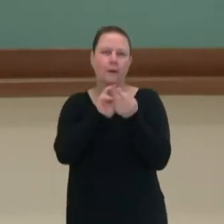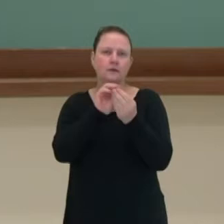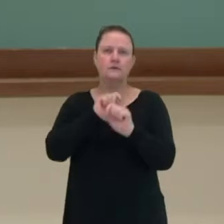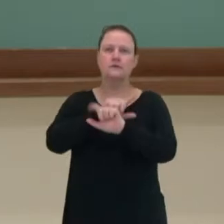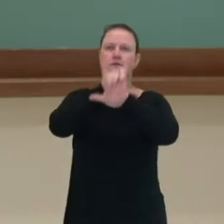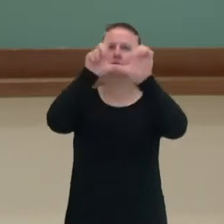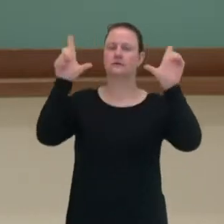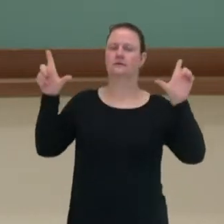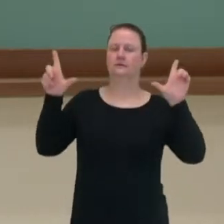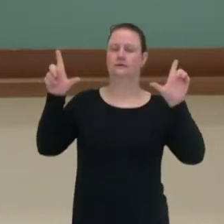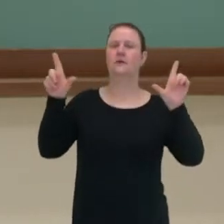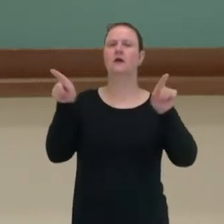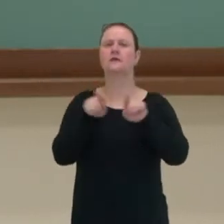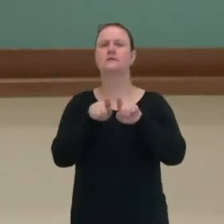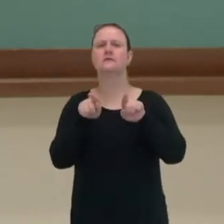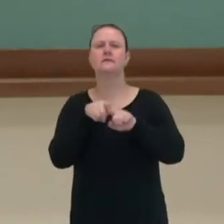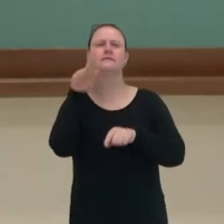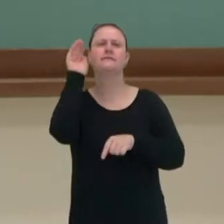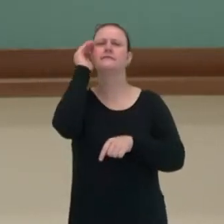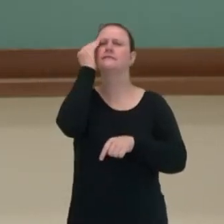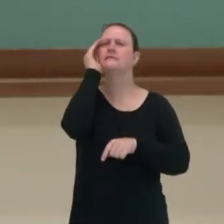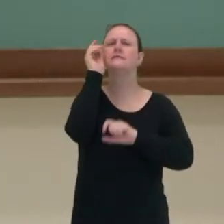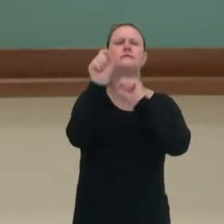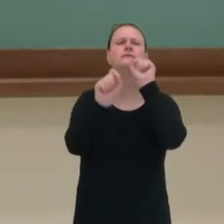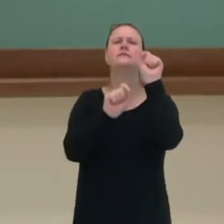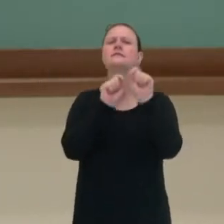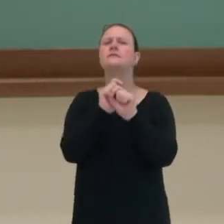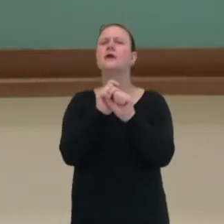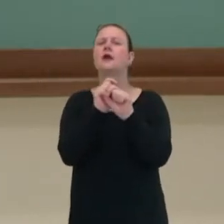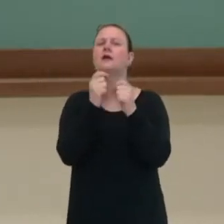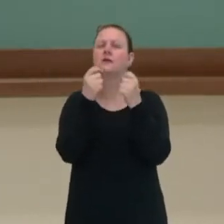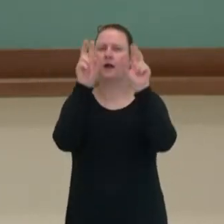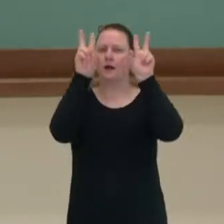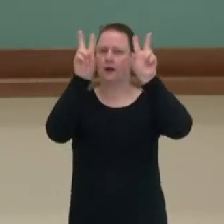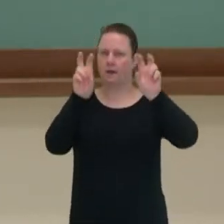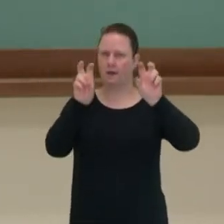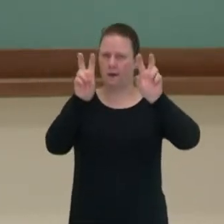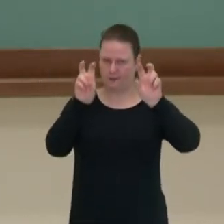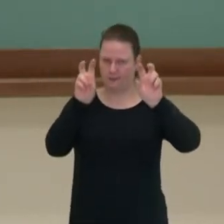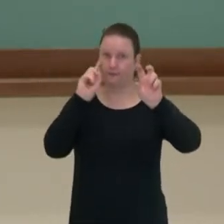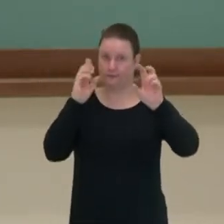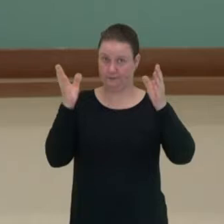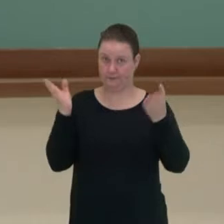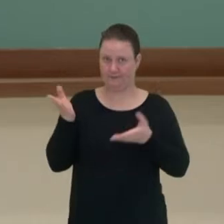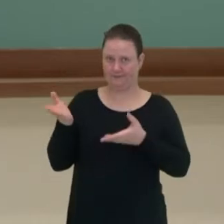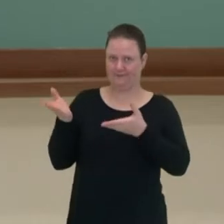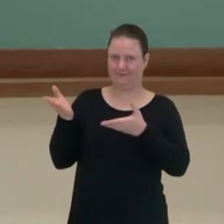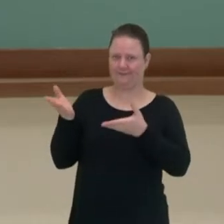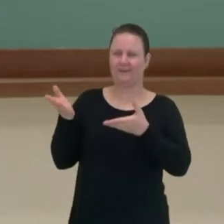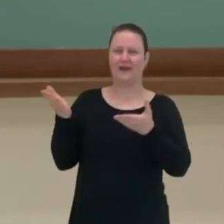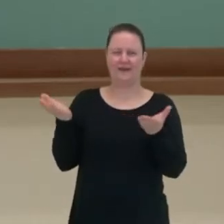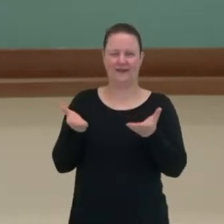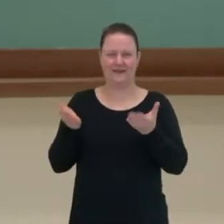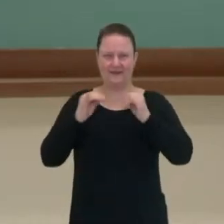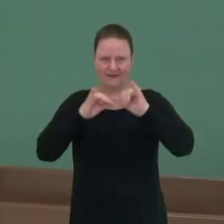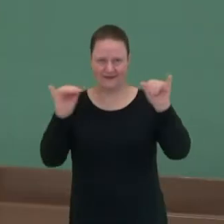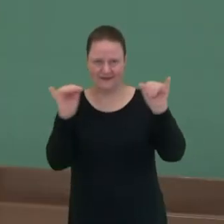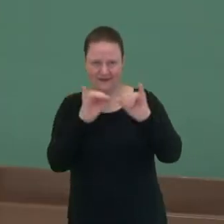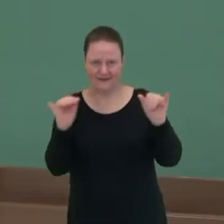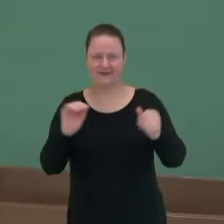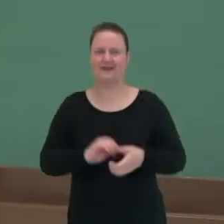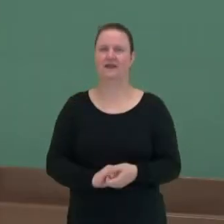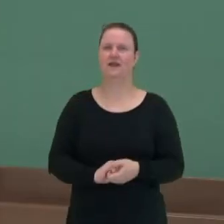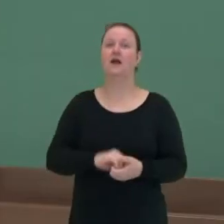pouco mais, entender um pouco mais sobre eles. Mas antes disso, vamos para os nossos recadinhos? Cadê o